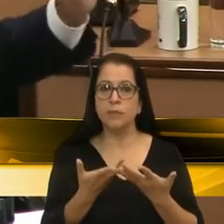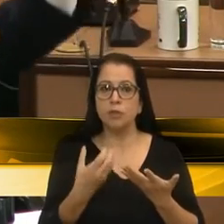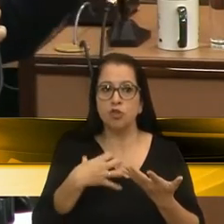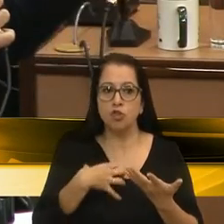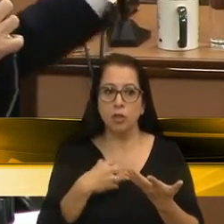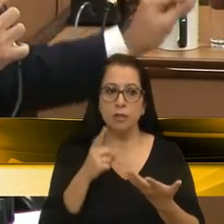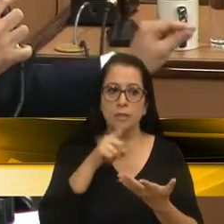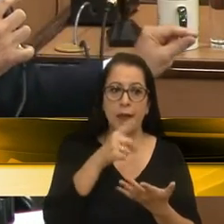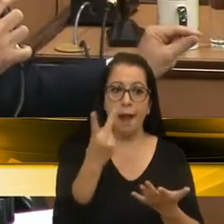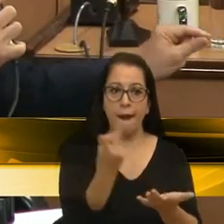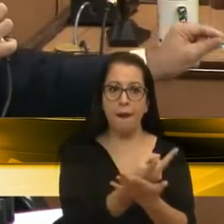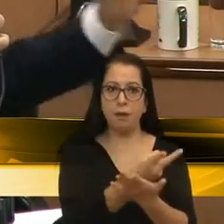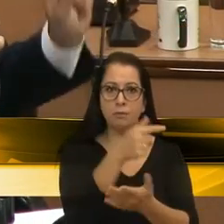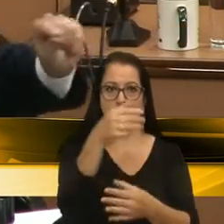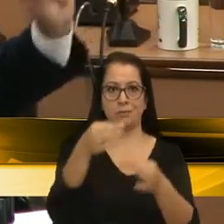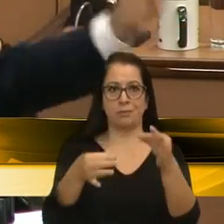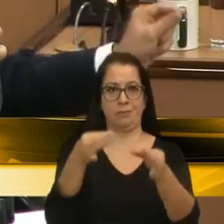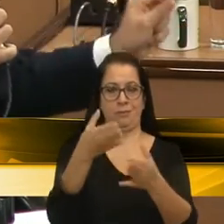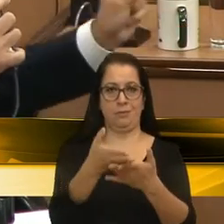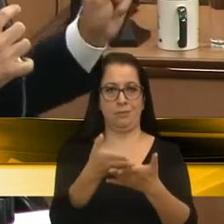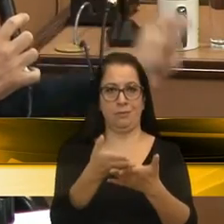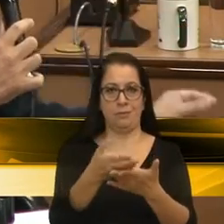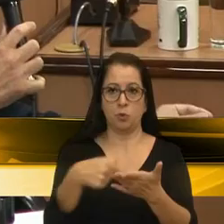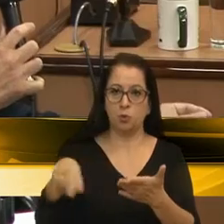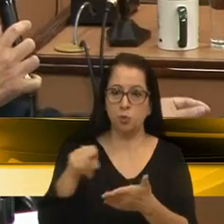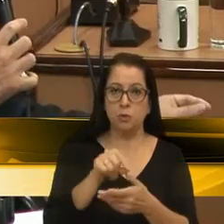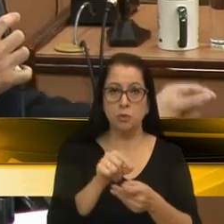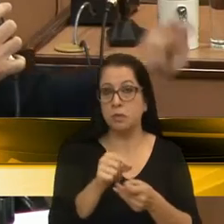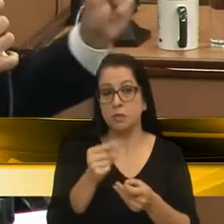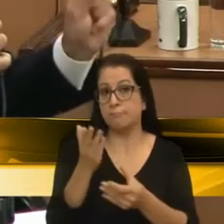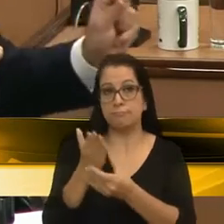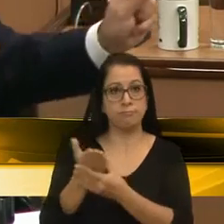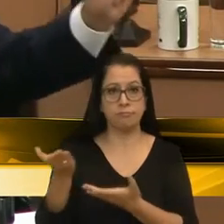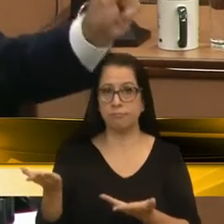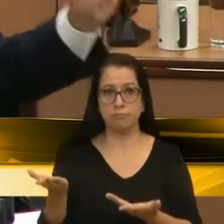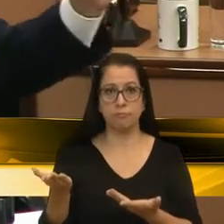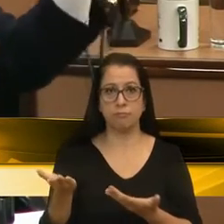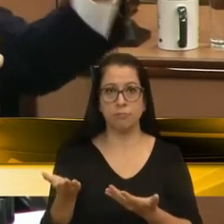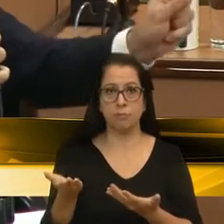forma equivocada, né, no polo passivo desta ação. Foi